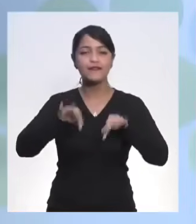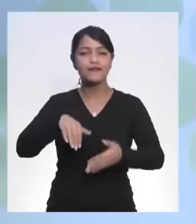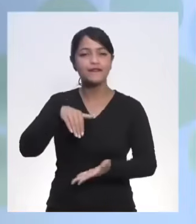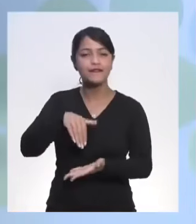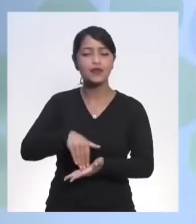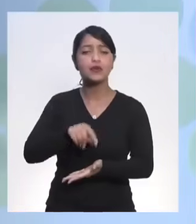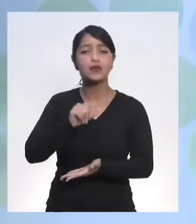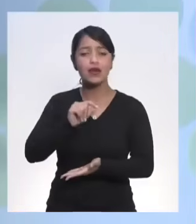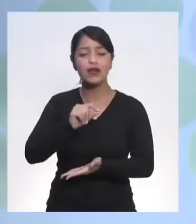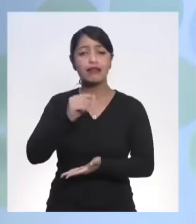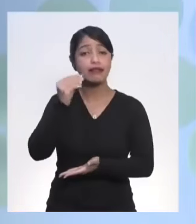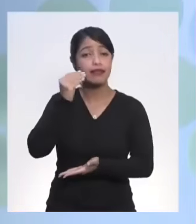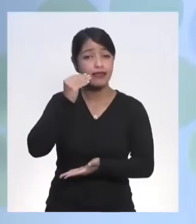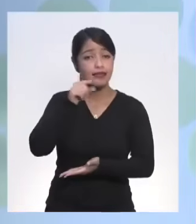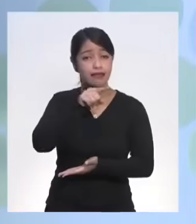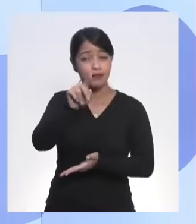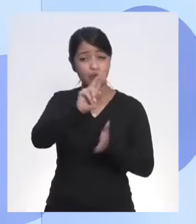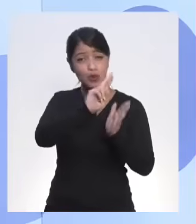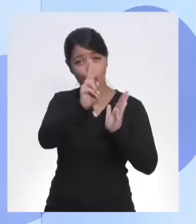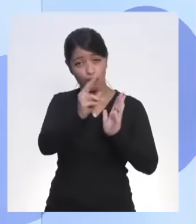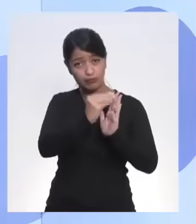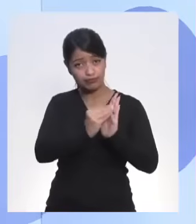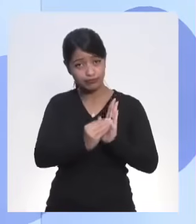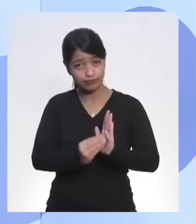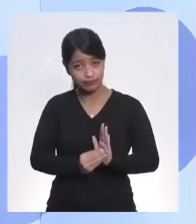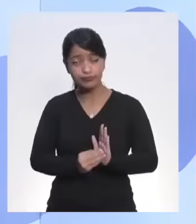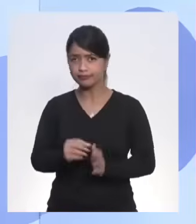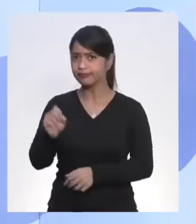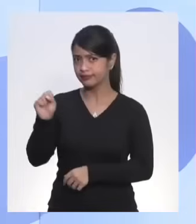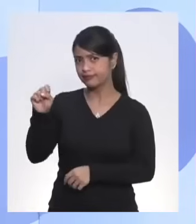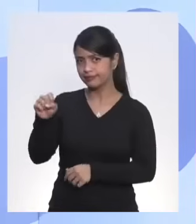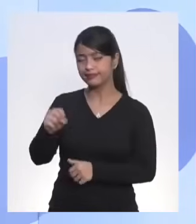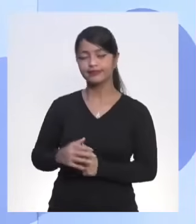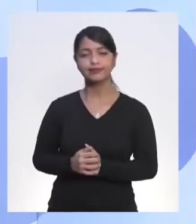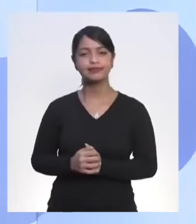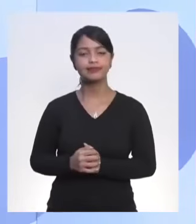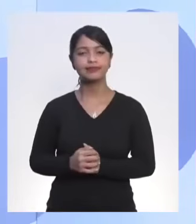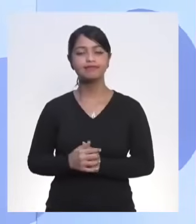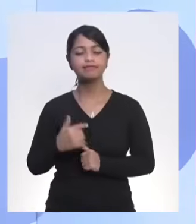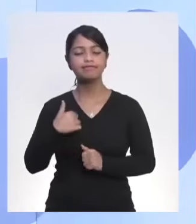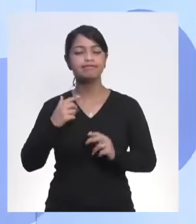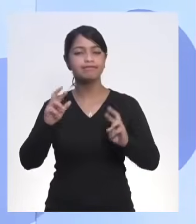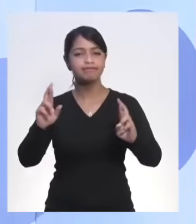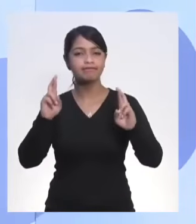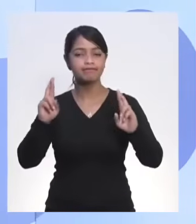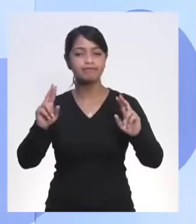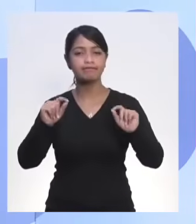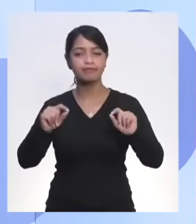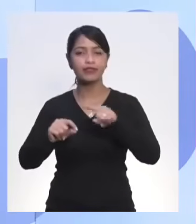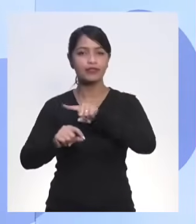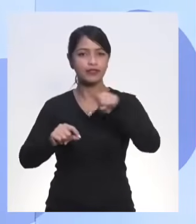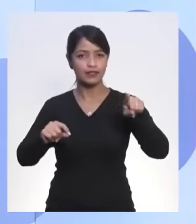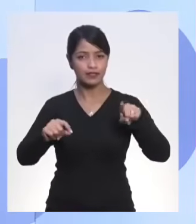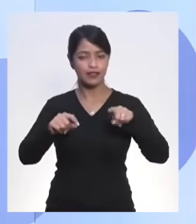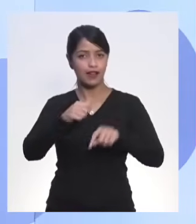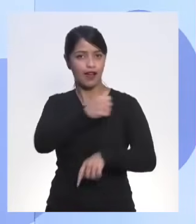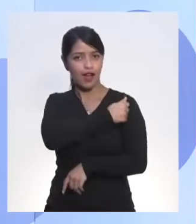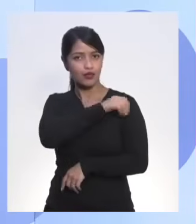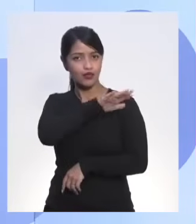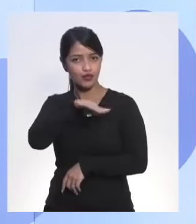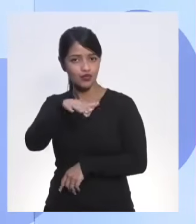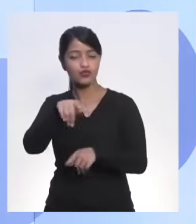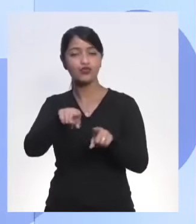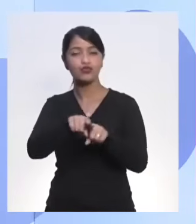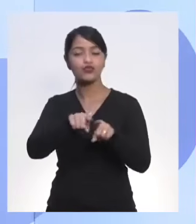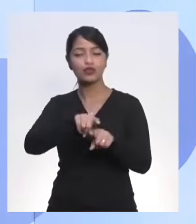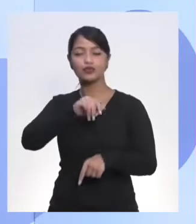classificação aí e colocar o nome de todas, né, Ale? Essa é a ideia. E eu espero que toda a galerinha que está aqui com a gente, como a Júlia Rebeca, que também